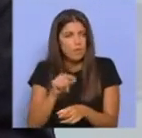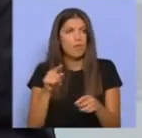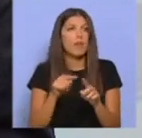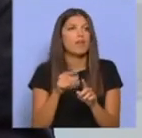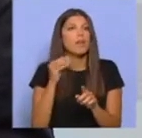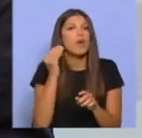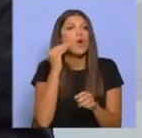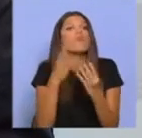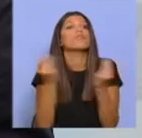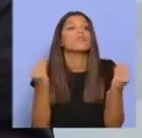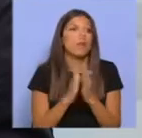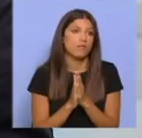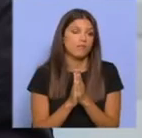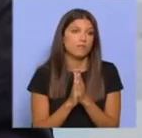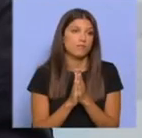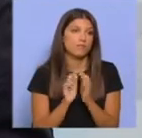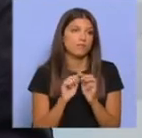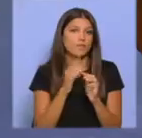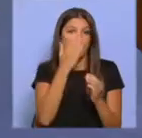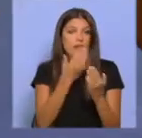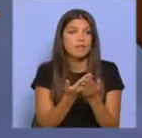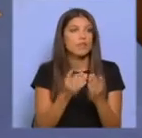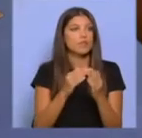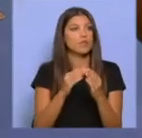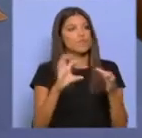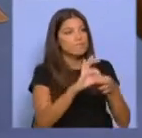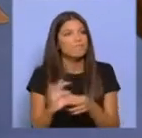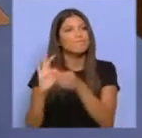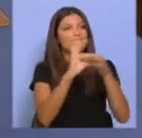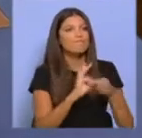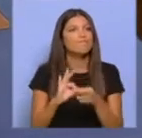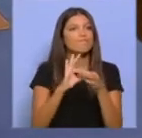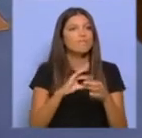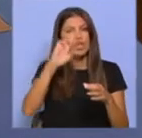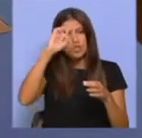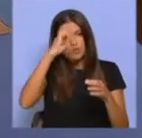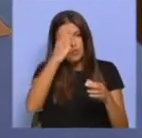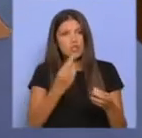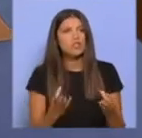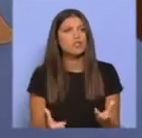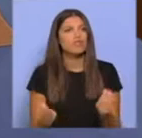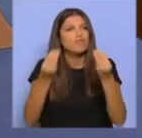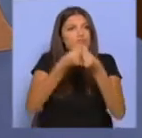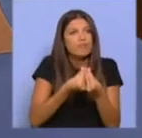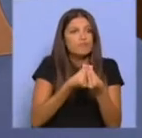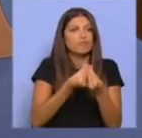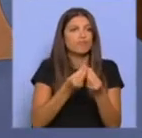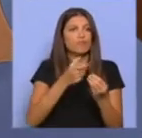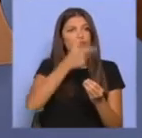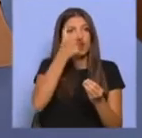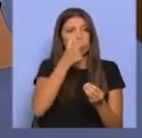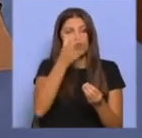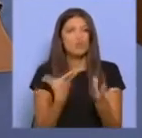podem ser enfrentados através de dinâmicas de colaboração, de juntarmos esforços para juntos podermos enfrentar